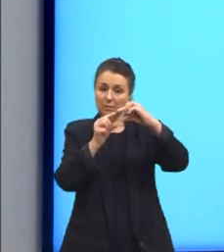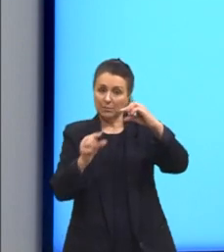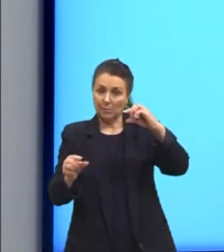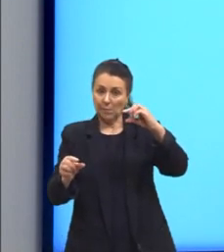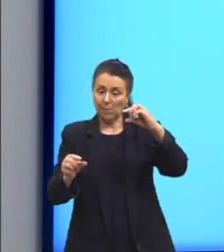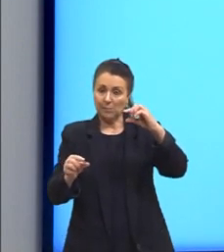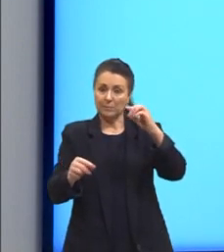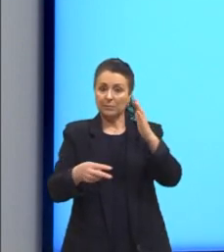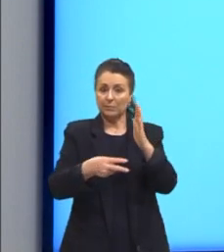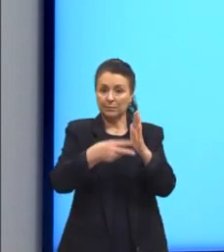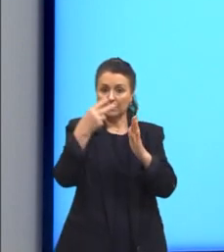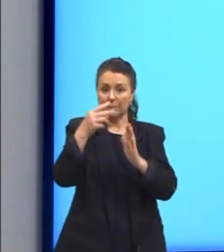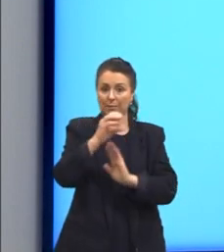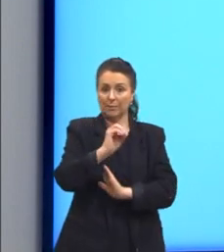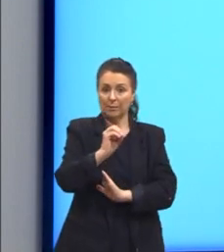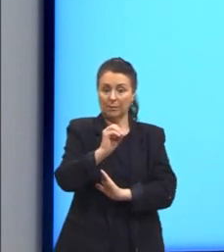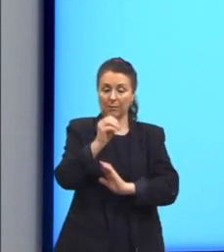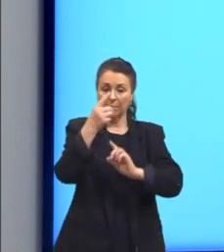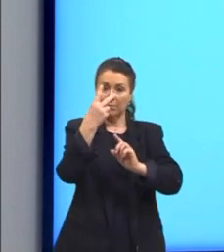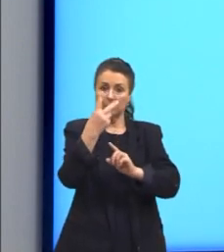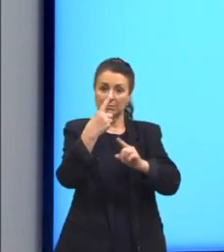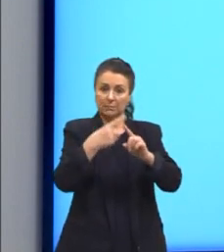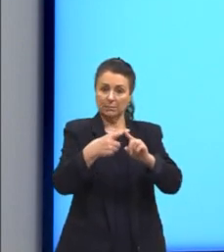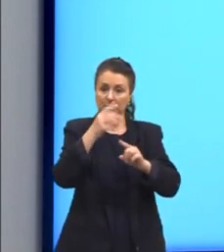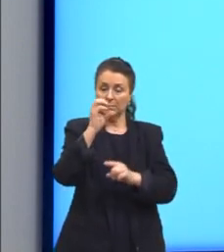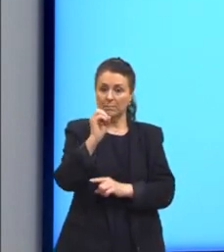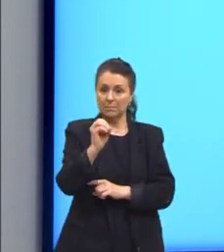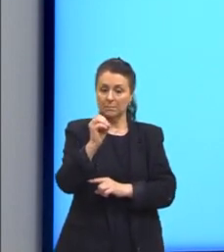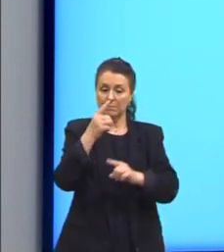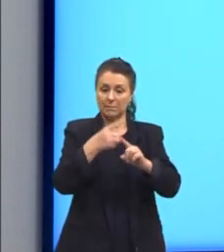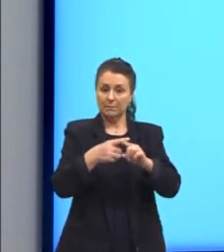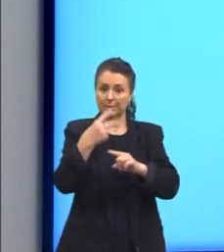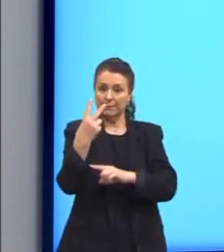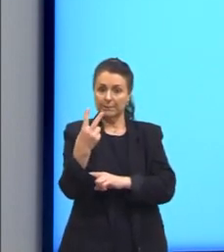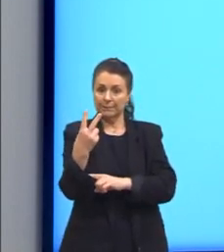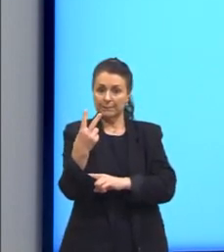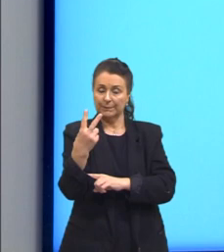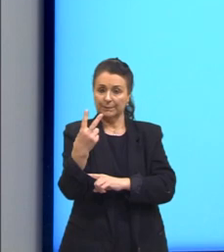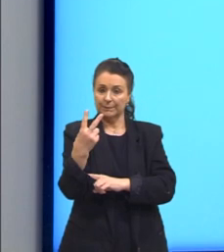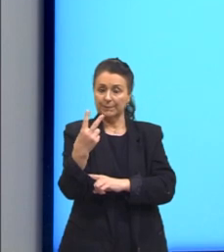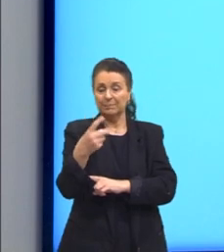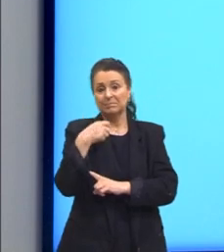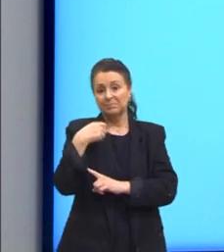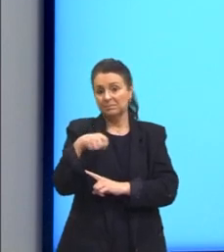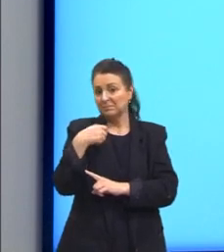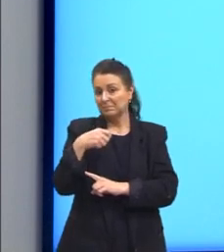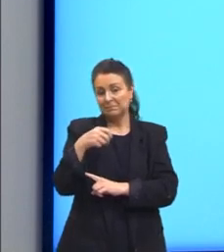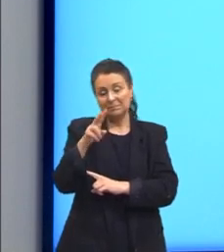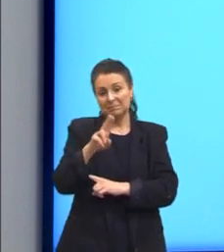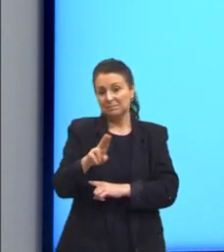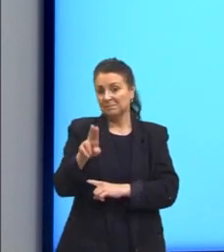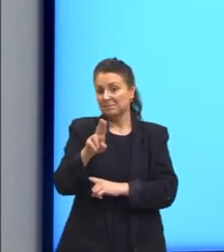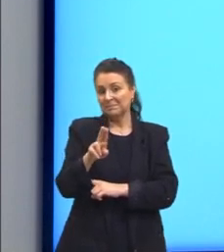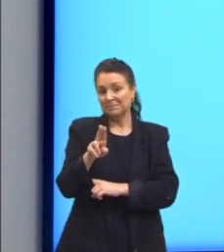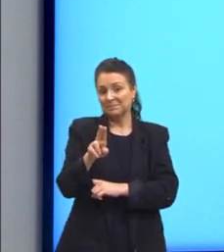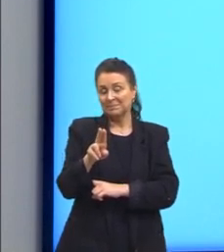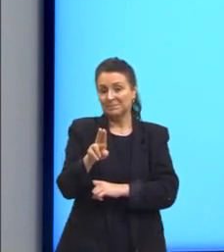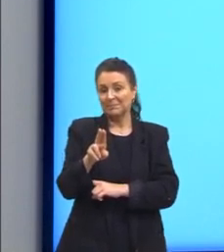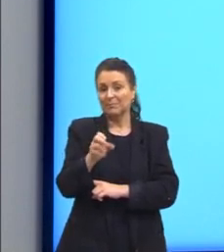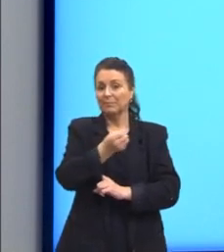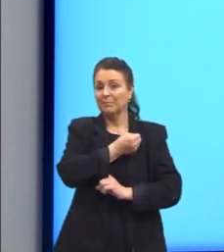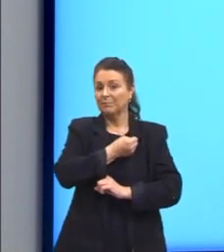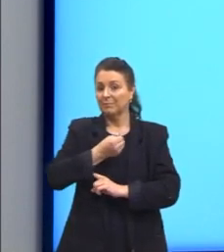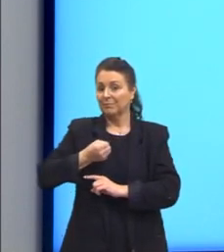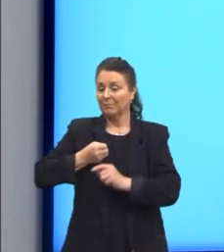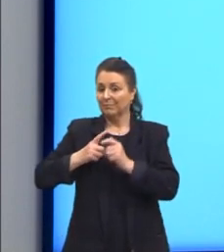também teria o zero seria dois vezes zero vezes 2 Então nem preciso colocar então o determinante